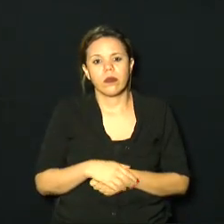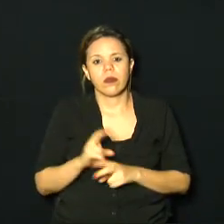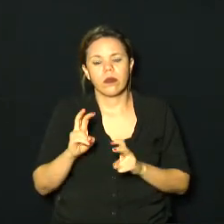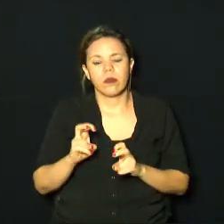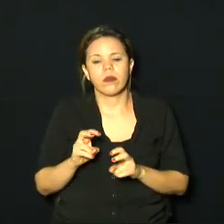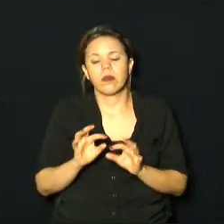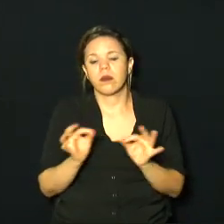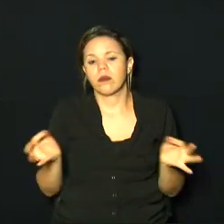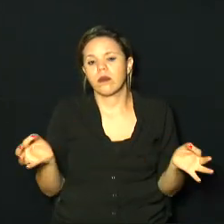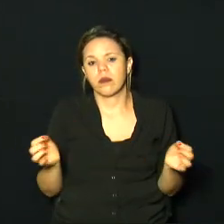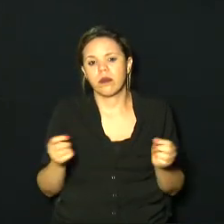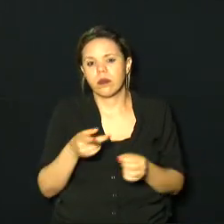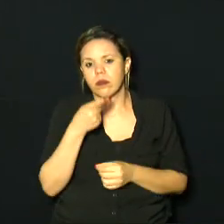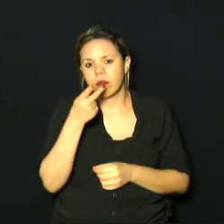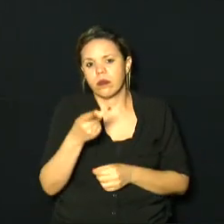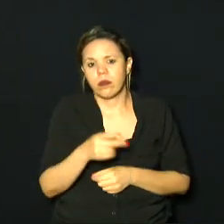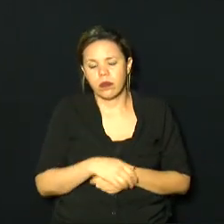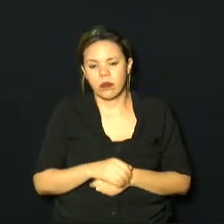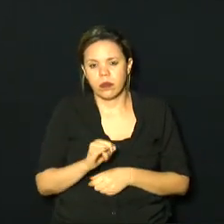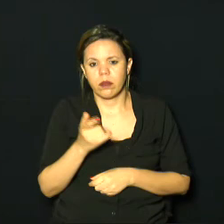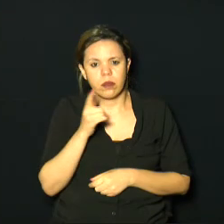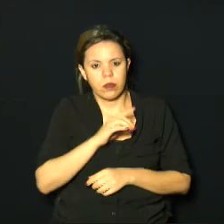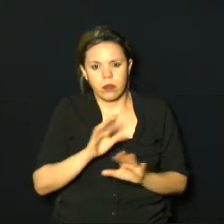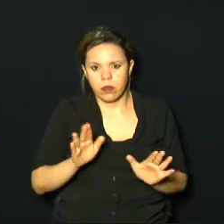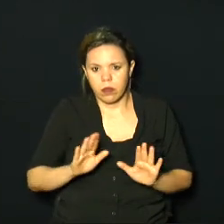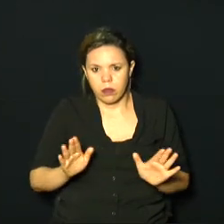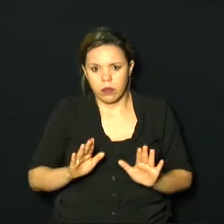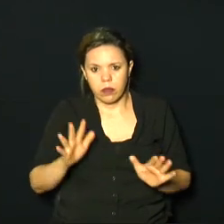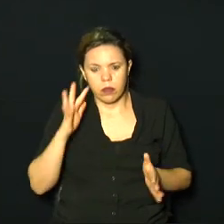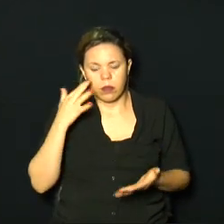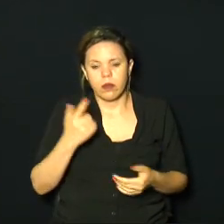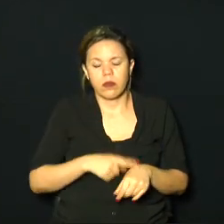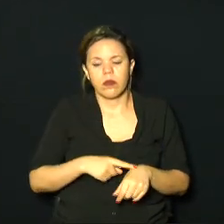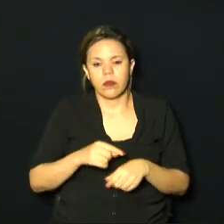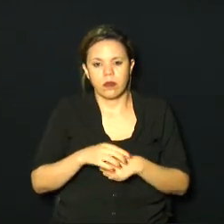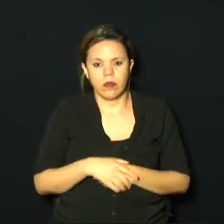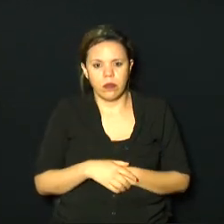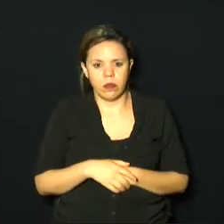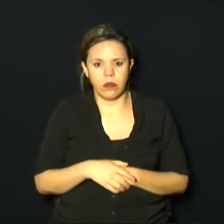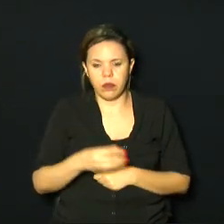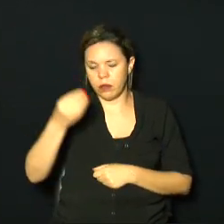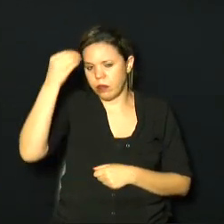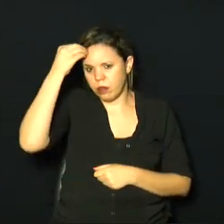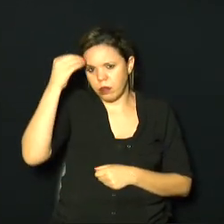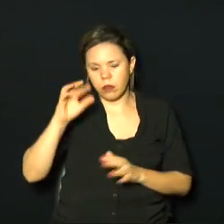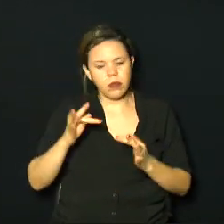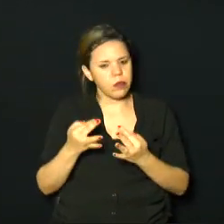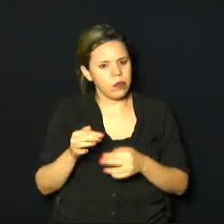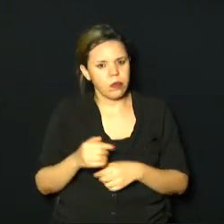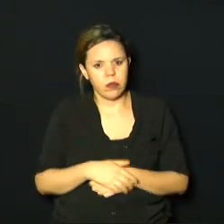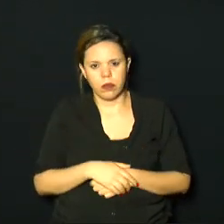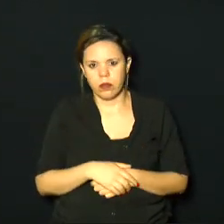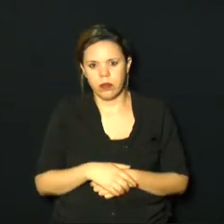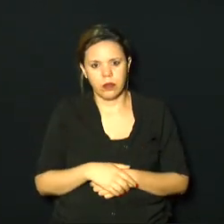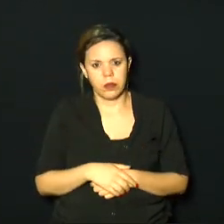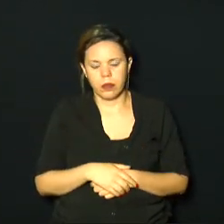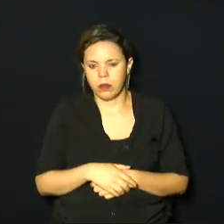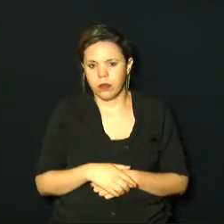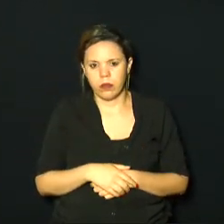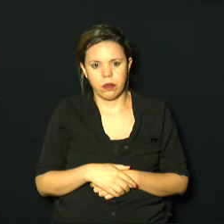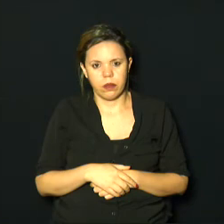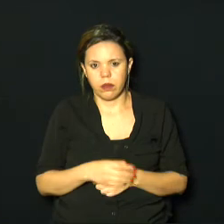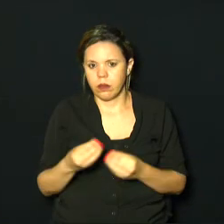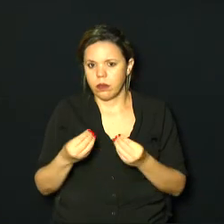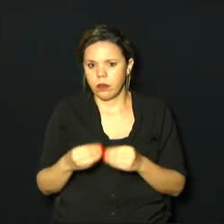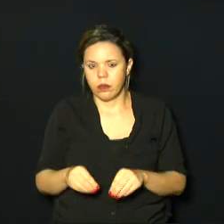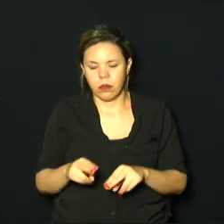relativamente simples, é dizer que se não conseguiu resolver a tempo, não é culpa das famílias, as famílias não têm que serem as